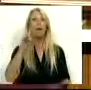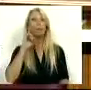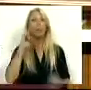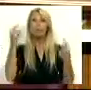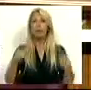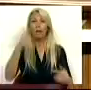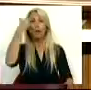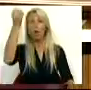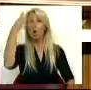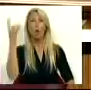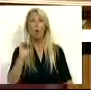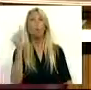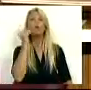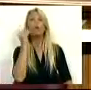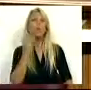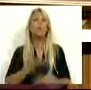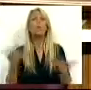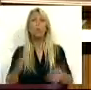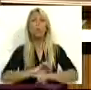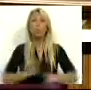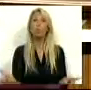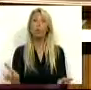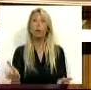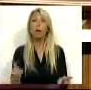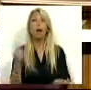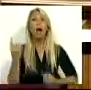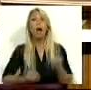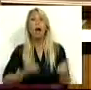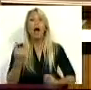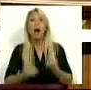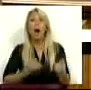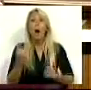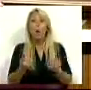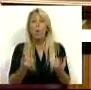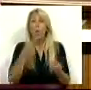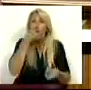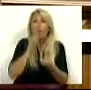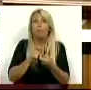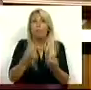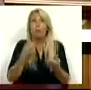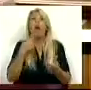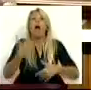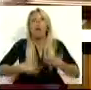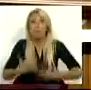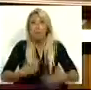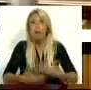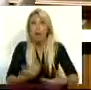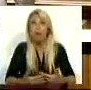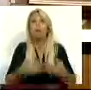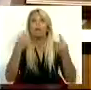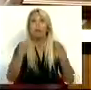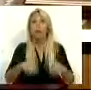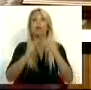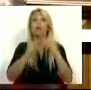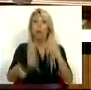não compreendem como é que lhes é proibida alguma microatividade com sustentabilidade e é